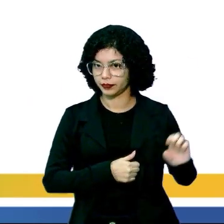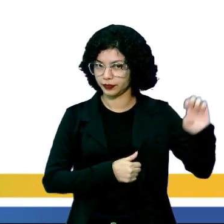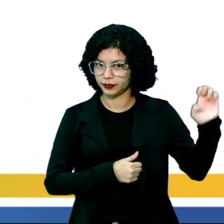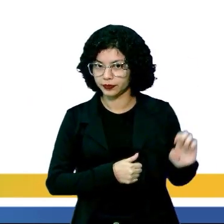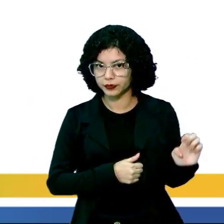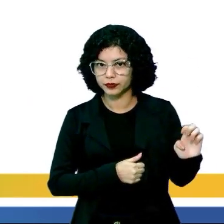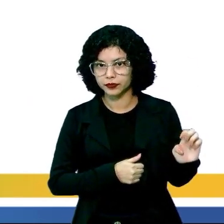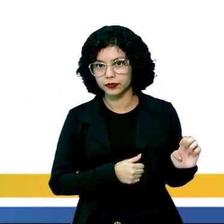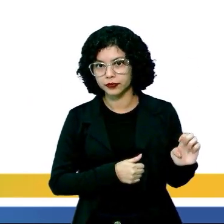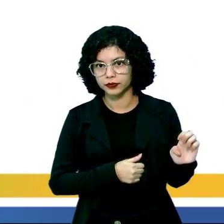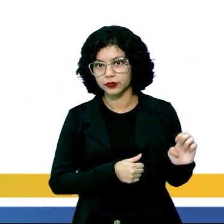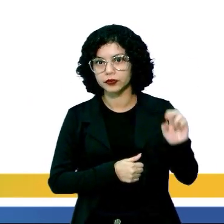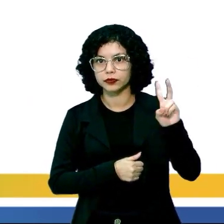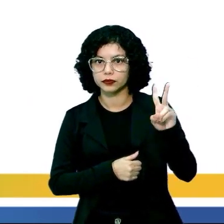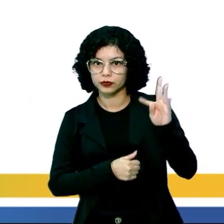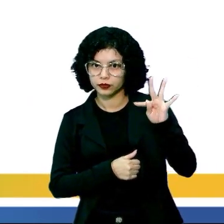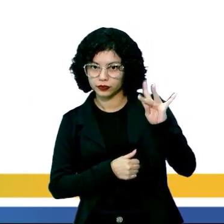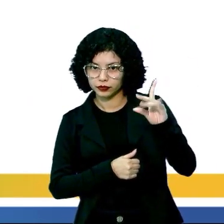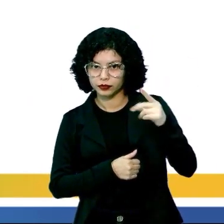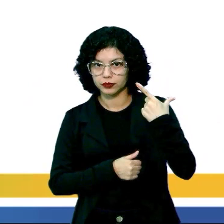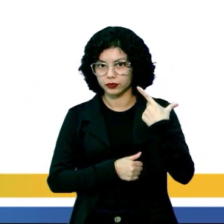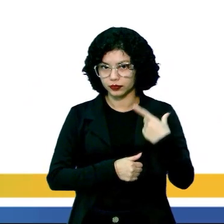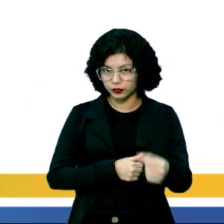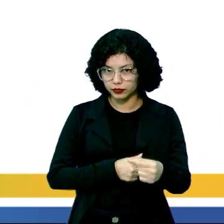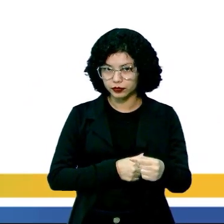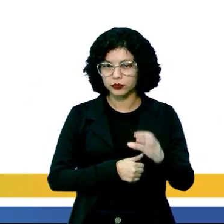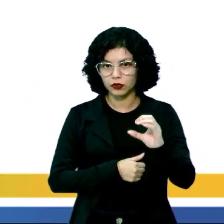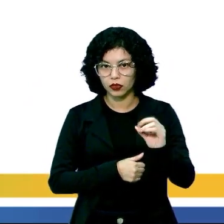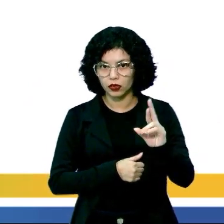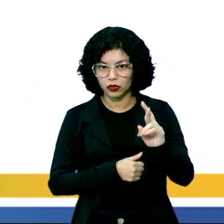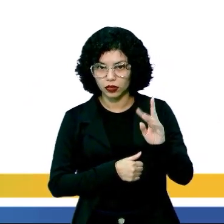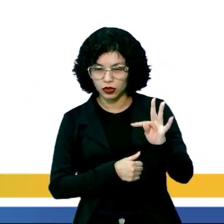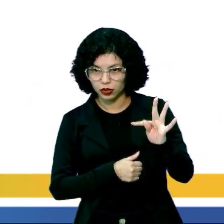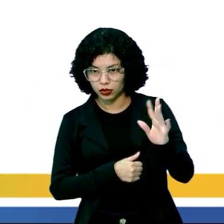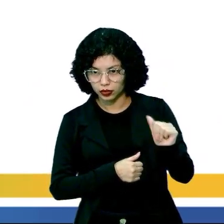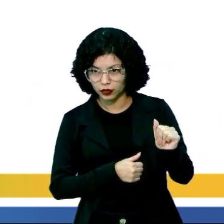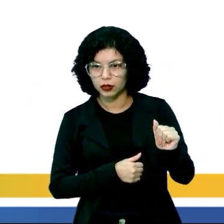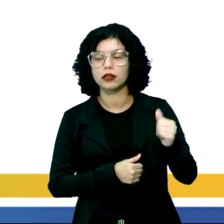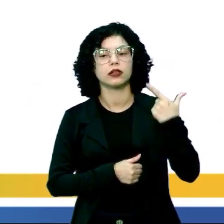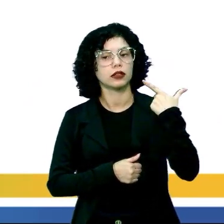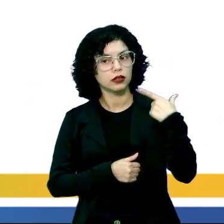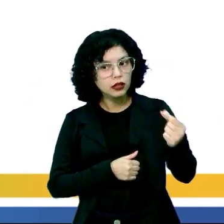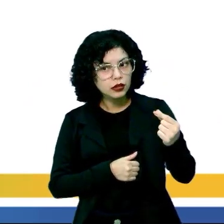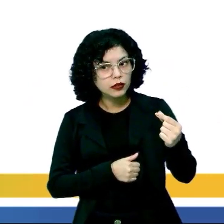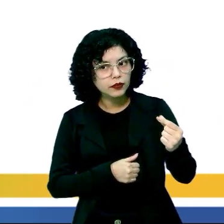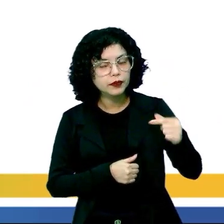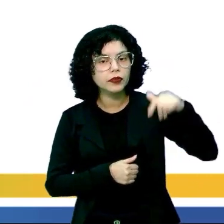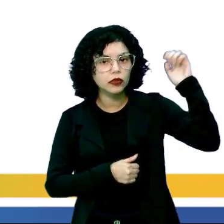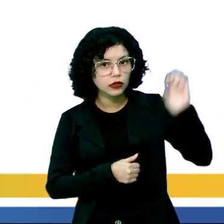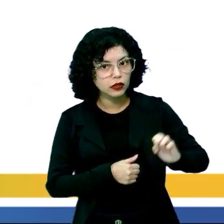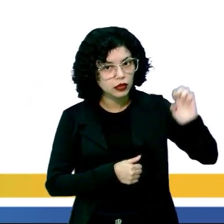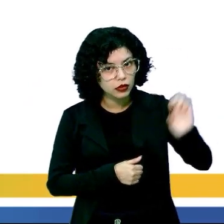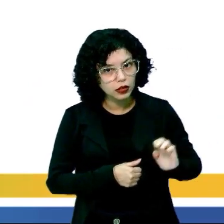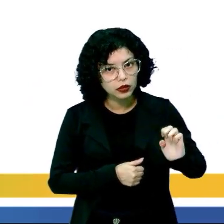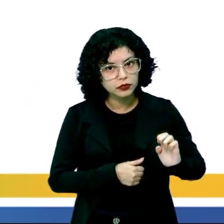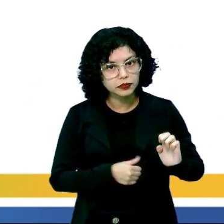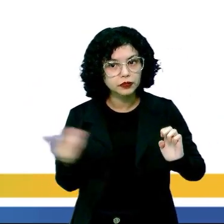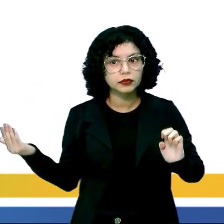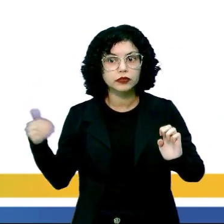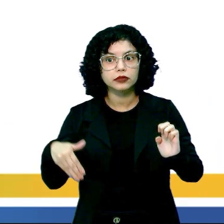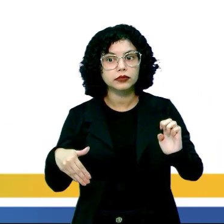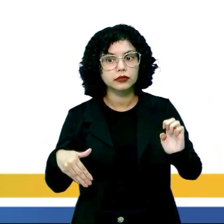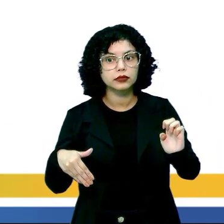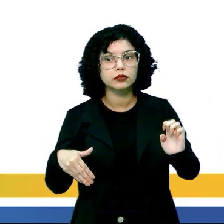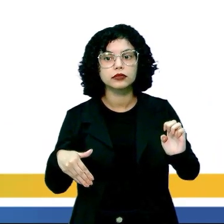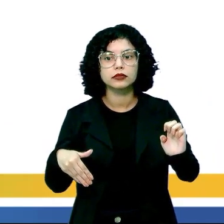para o ventrículo esquerdo, sai pela aorta. Se está saindo pelo lado esquerdo, pessoal, ele vai chegar